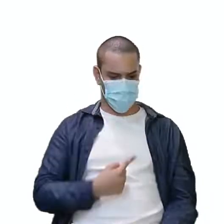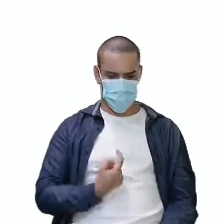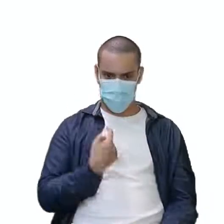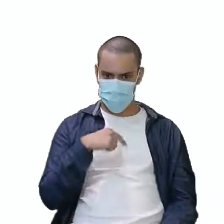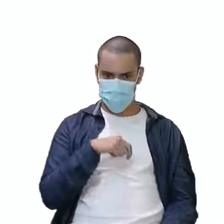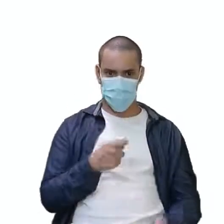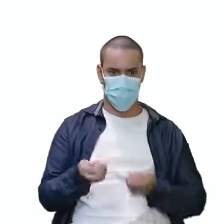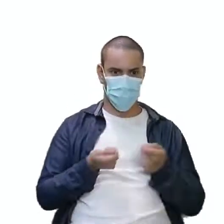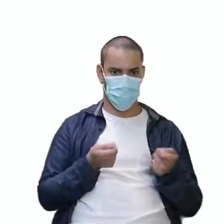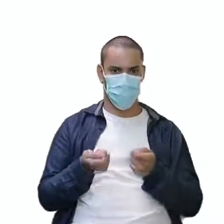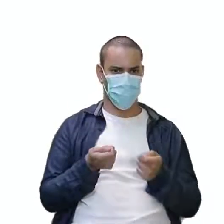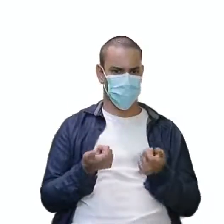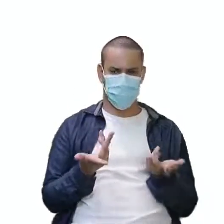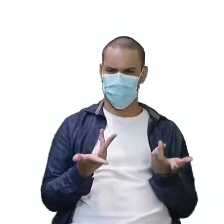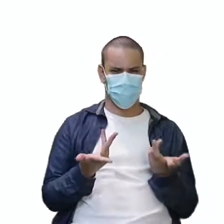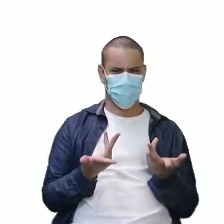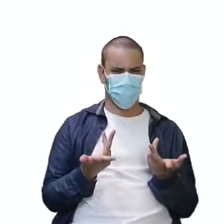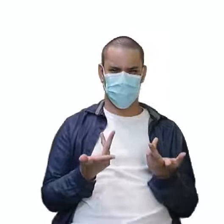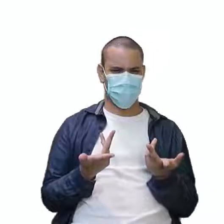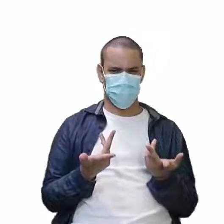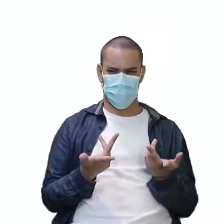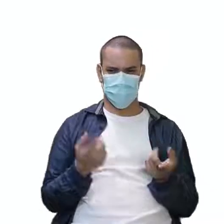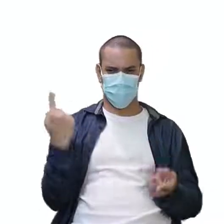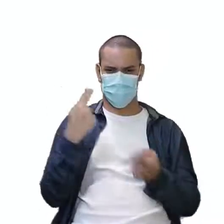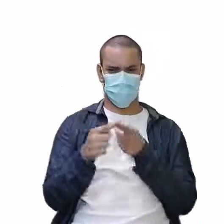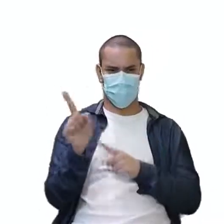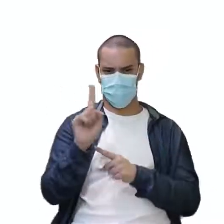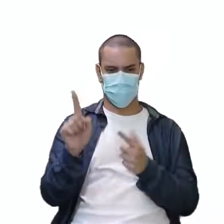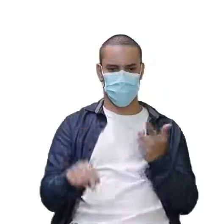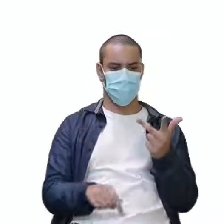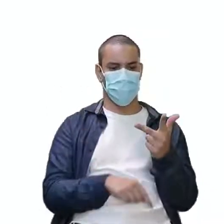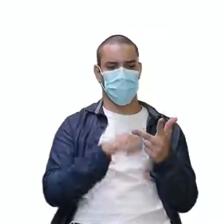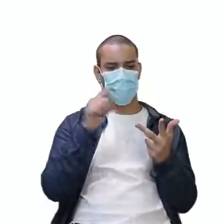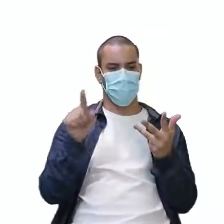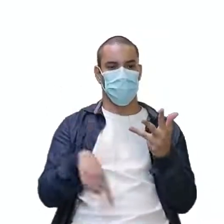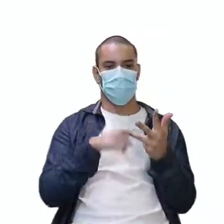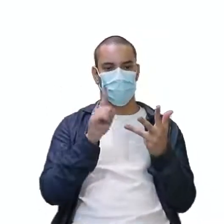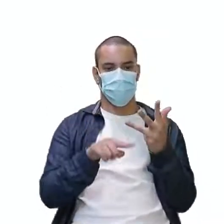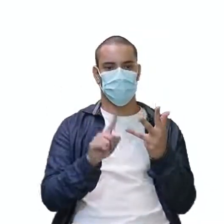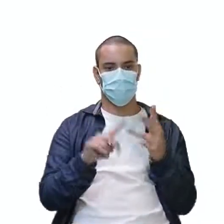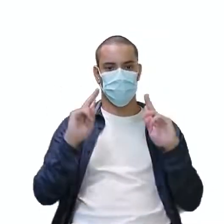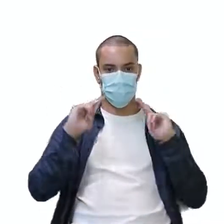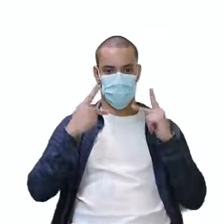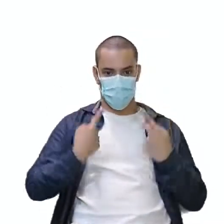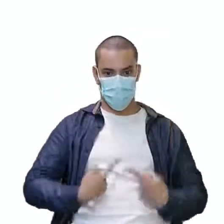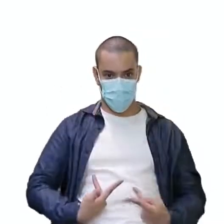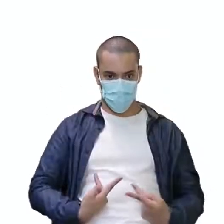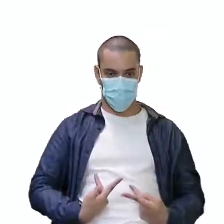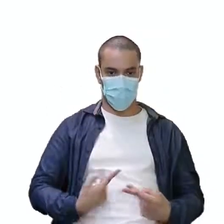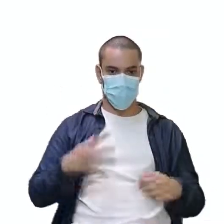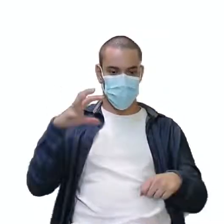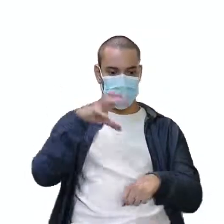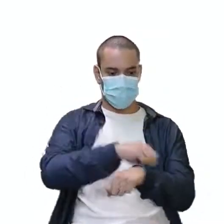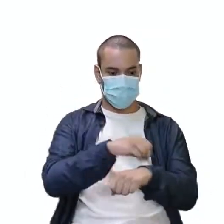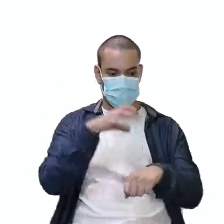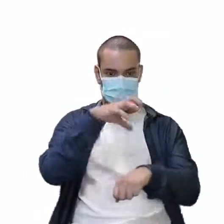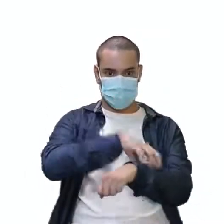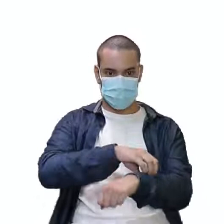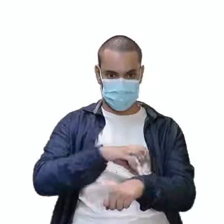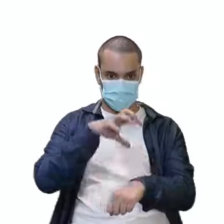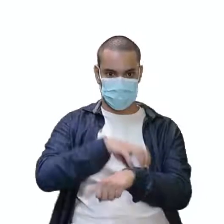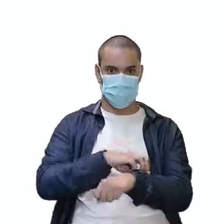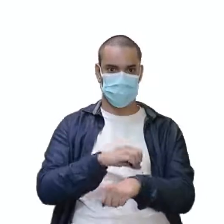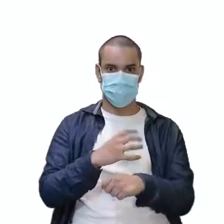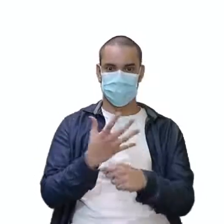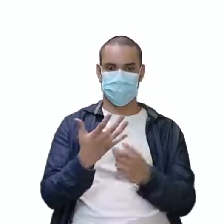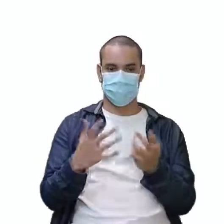É controle populacional ali na tora. D, humanos em antropofagia.